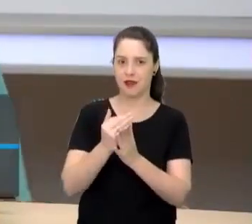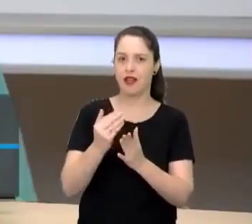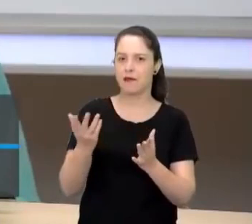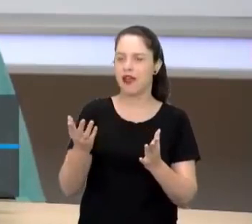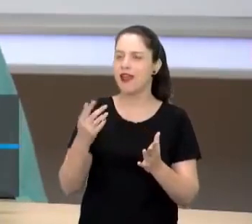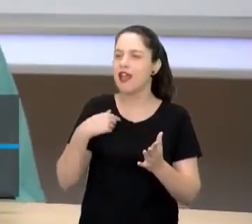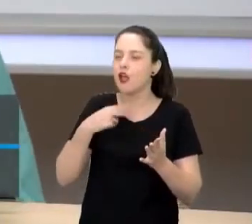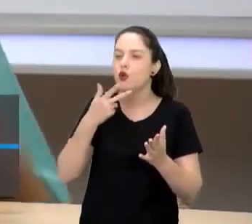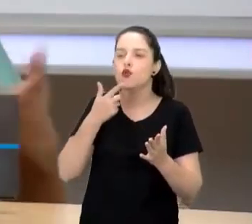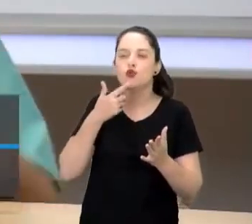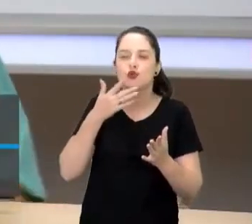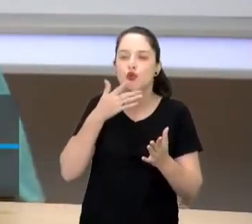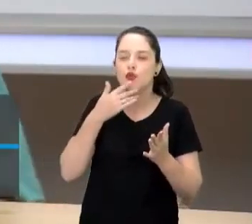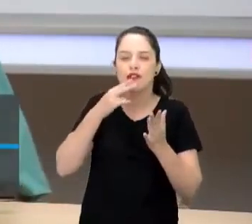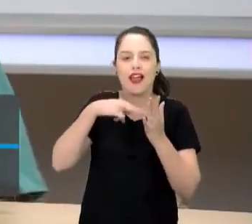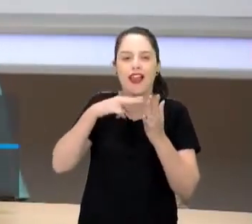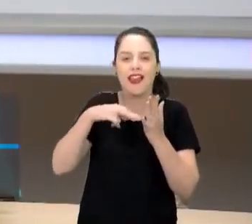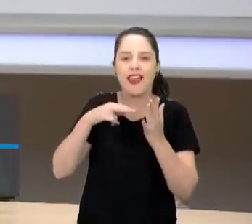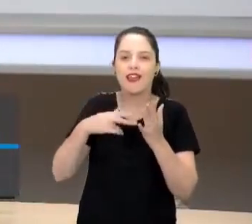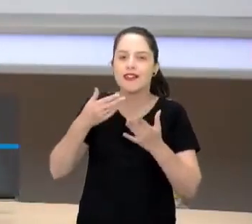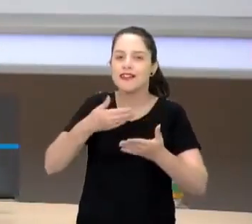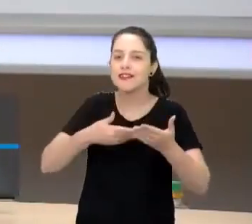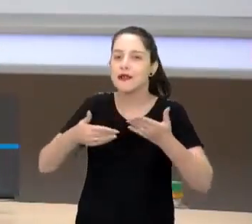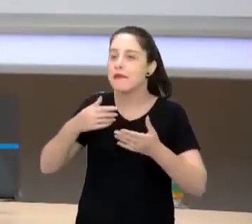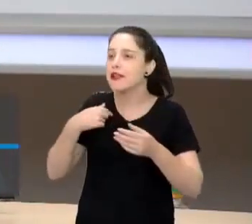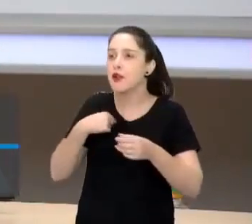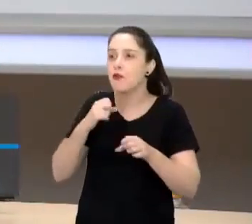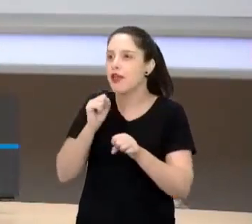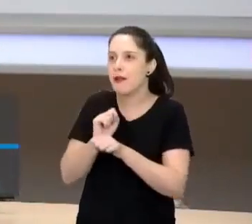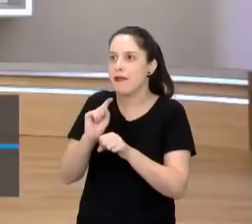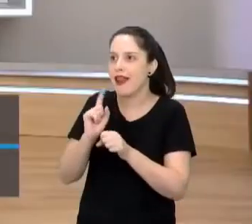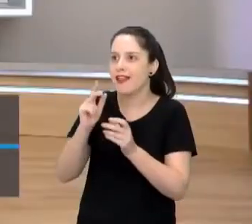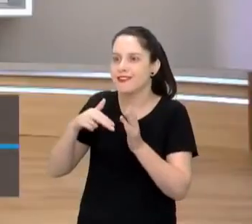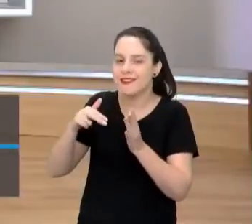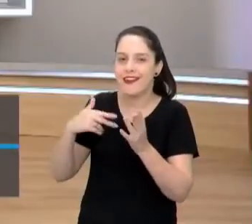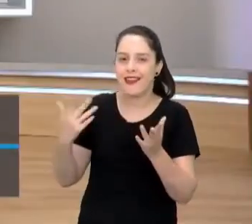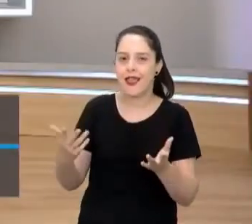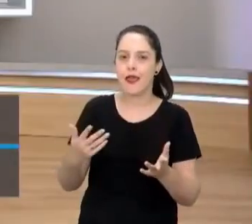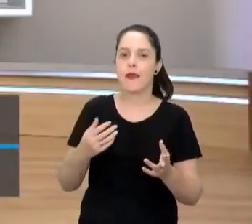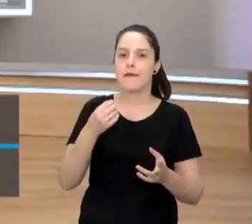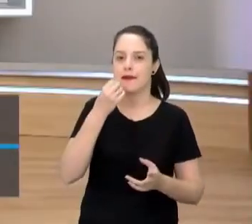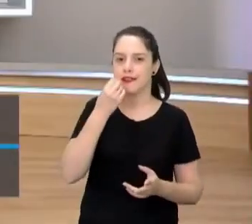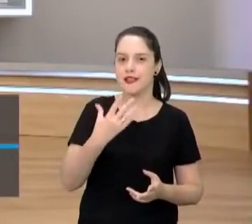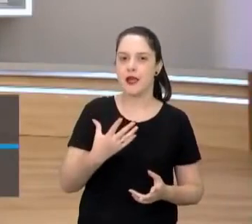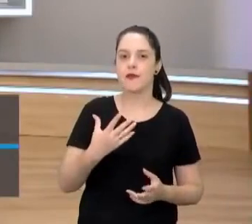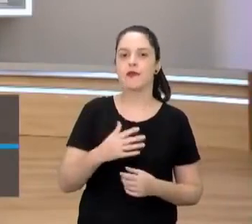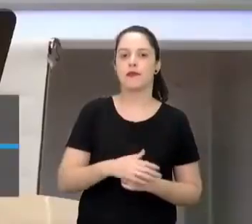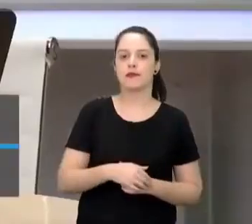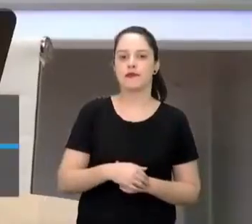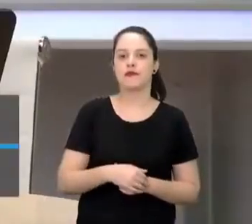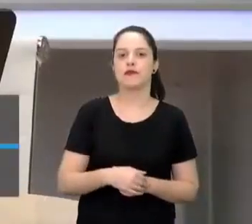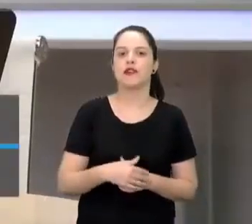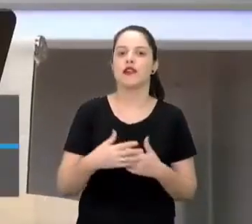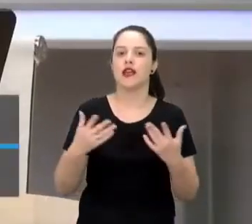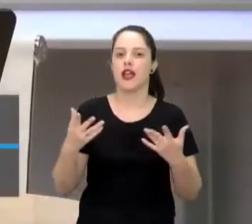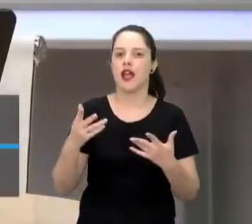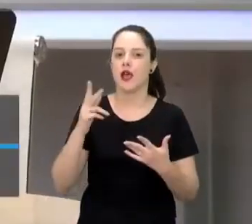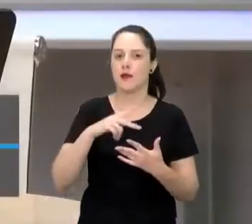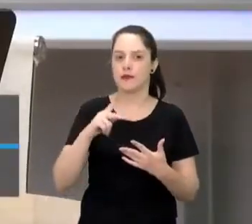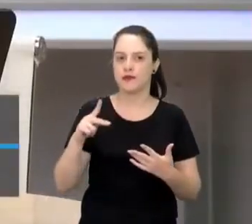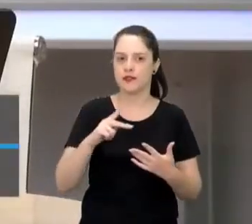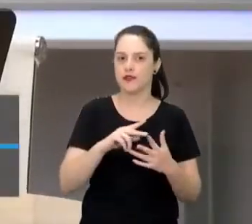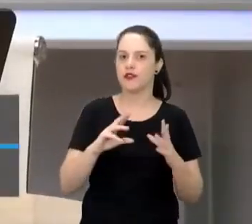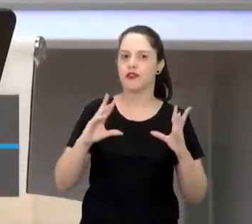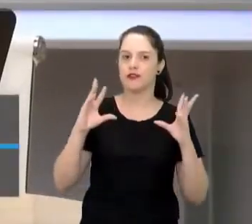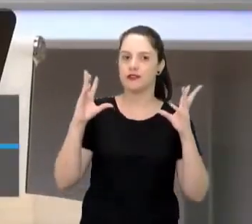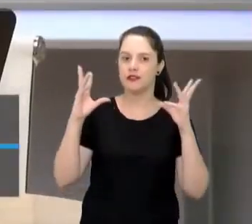ficar lendo aqui e vendo essa interação que eu não queria parar de ler, mas a gente tem tempo, né? Não, tá certo. Tá ótimo, professores, é isso mesmo